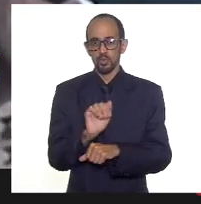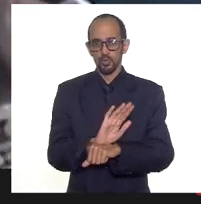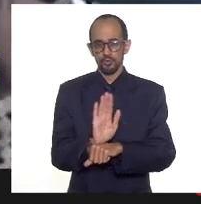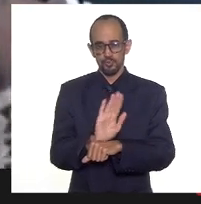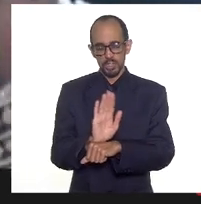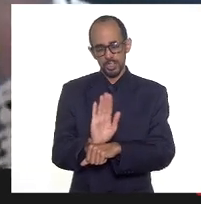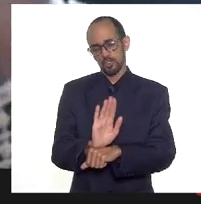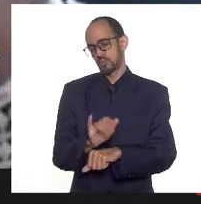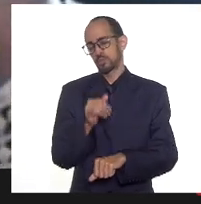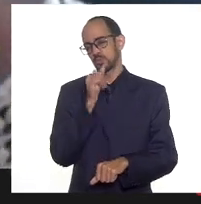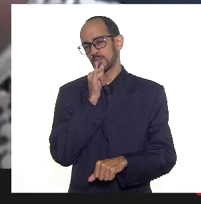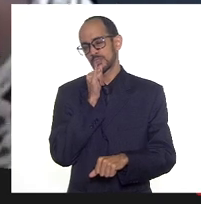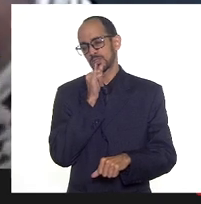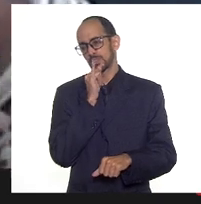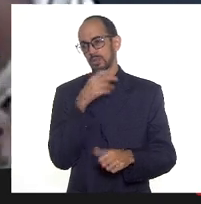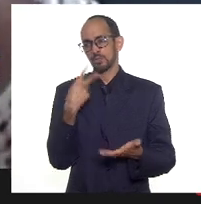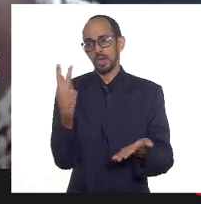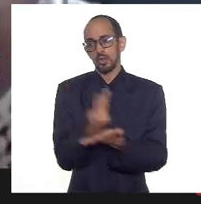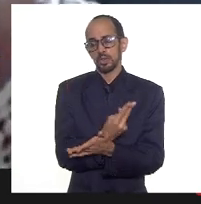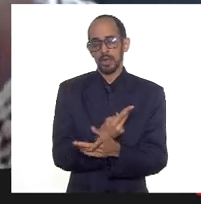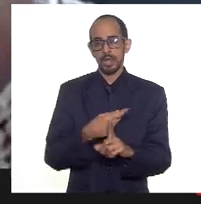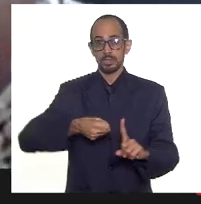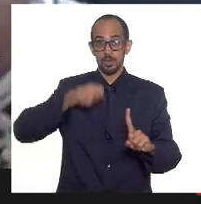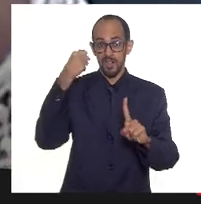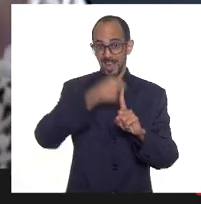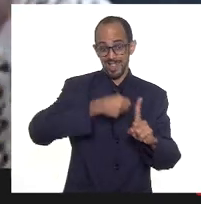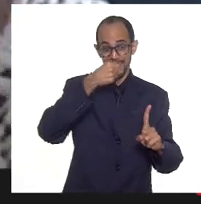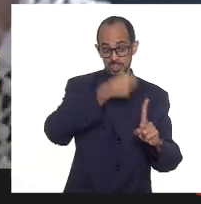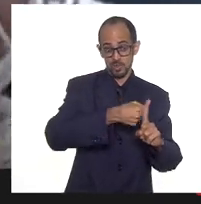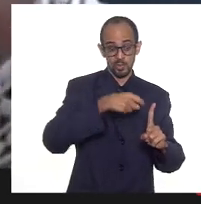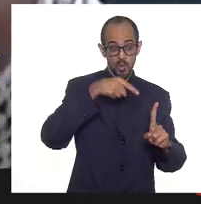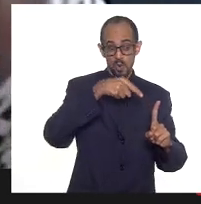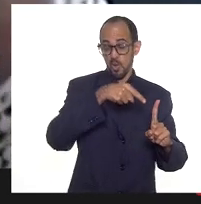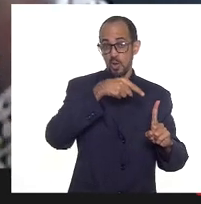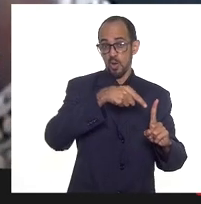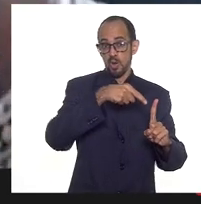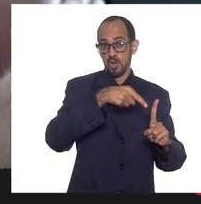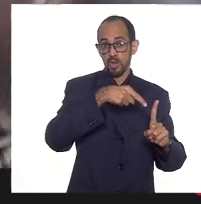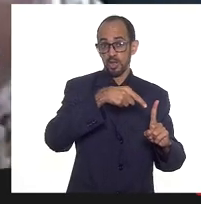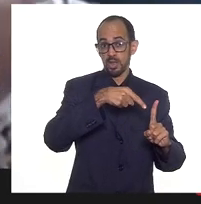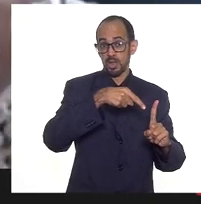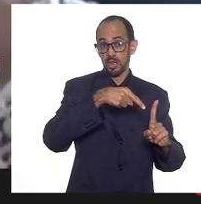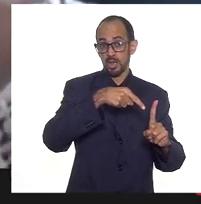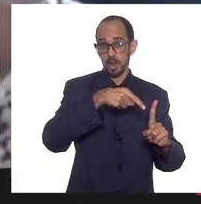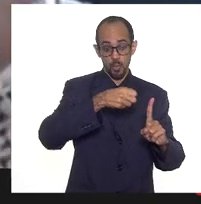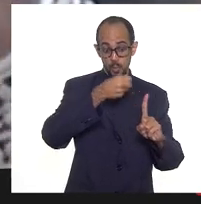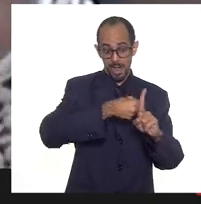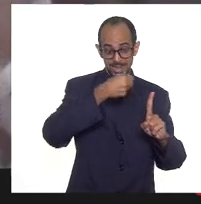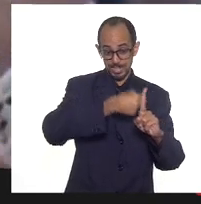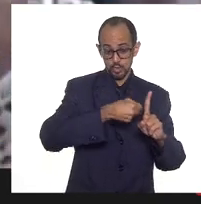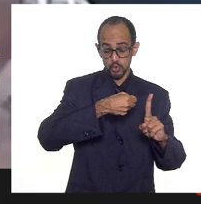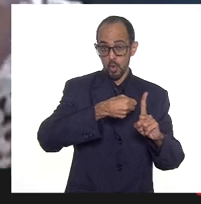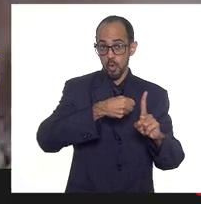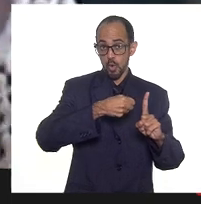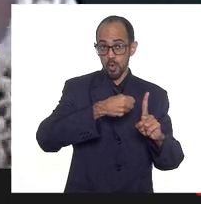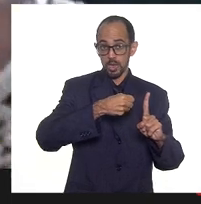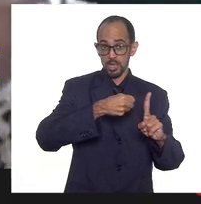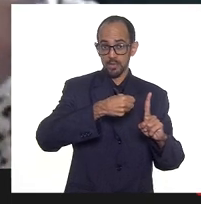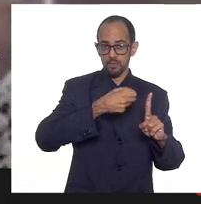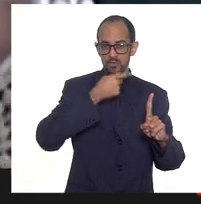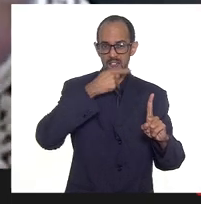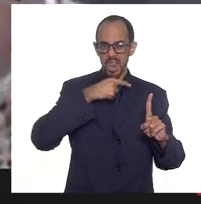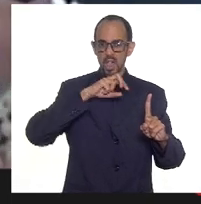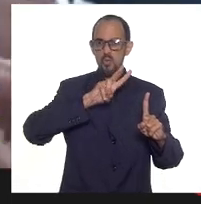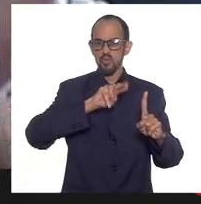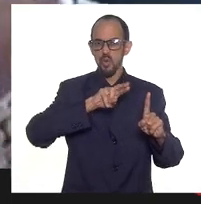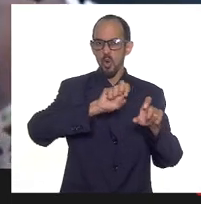que o agressor, aparentemente, eu não sei se era um traficante, se era um miliciano, enfim, mas é um agressor, que fala, né, você vai